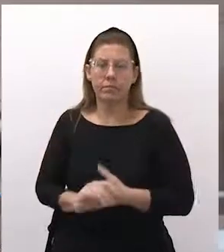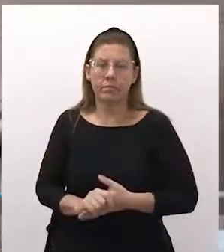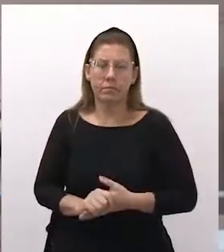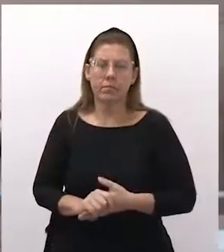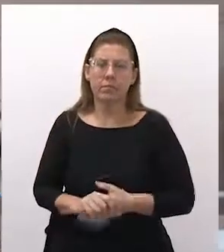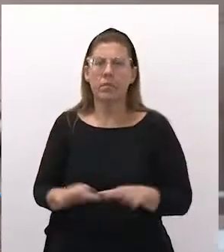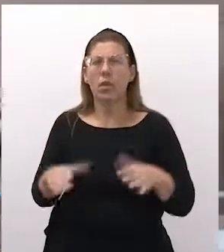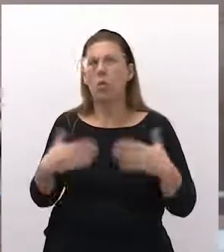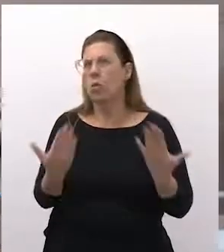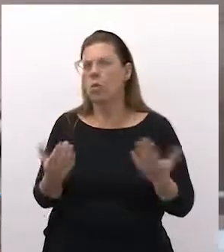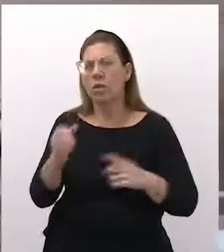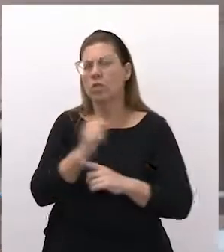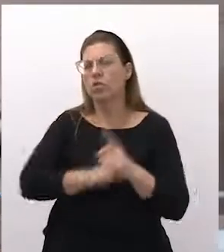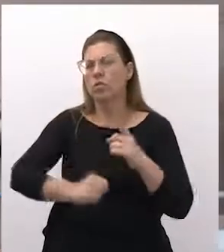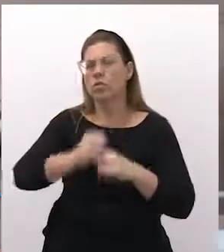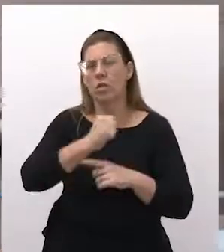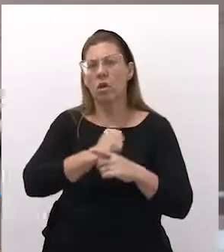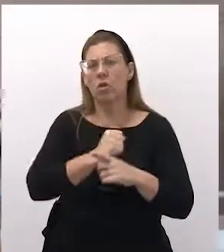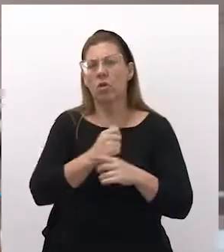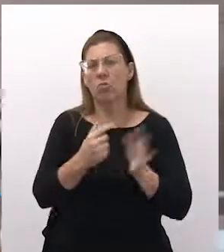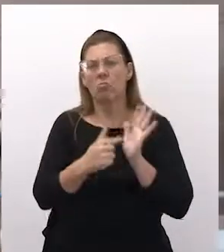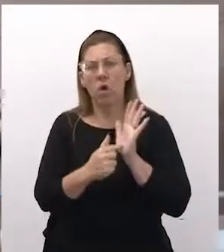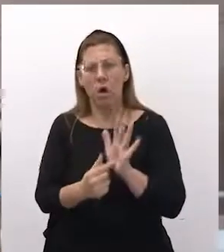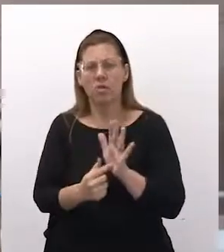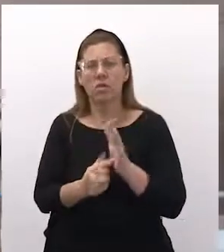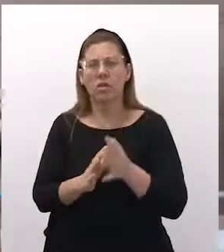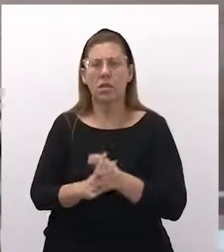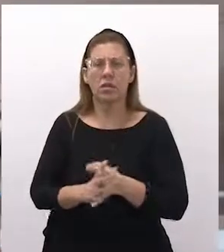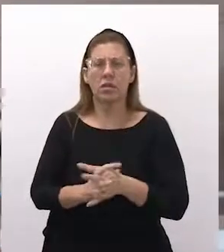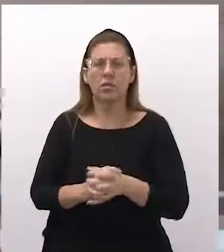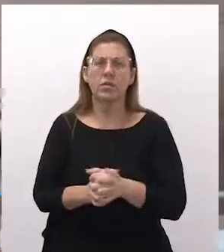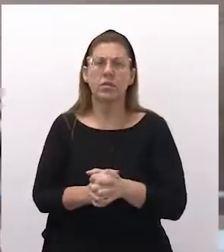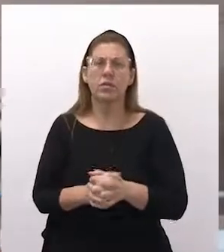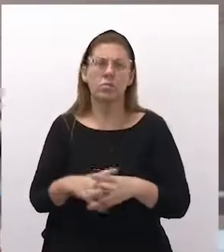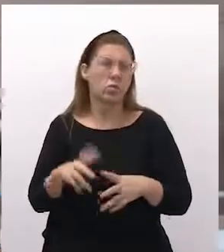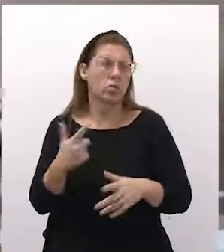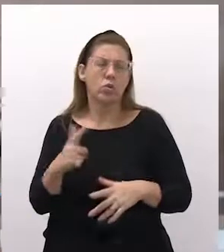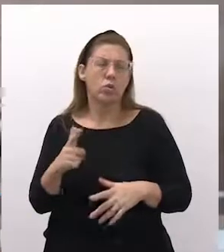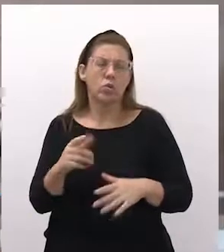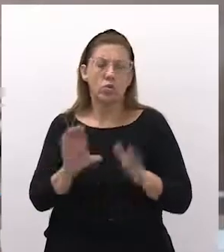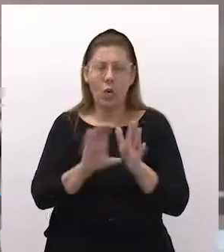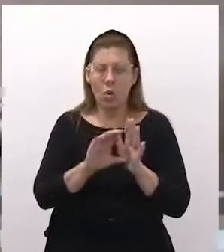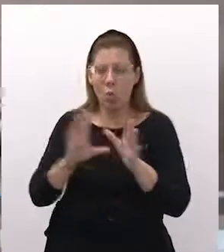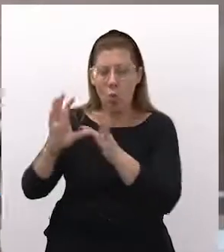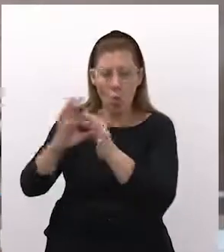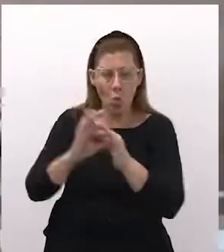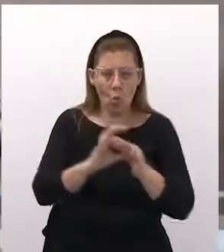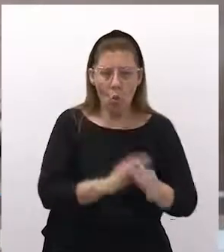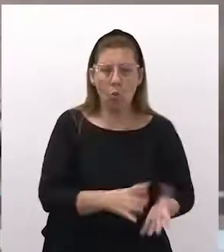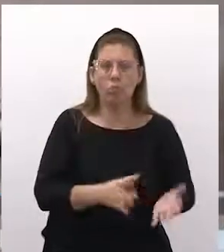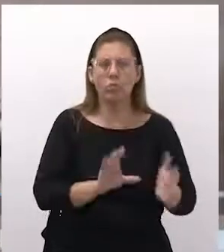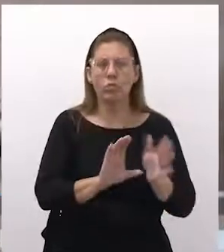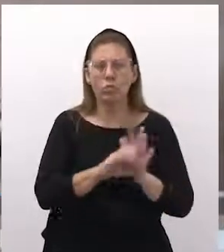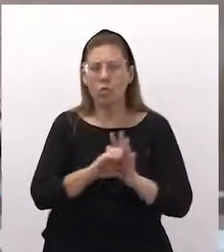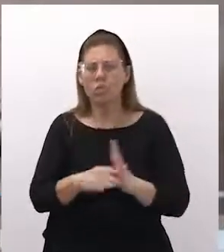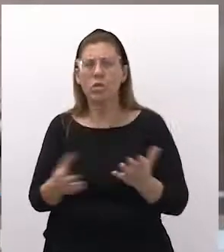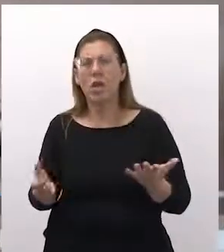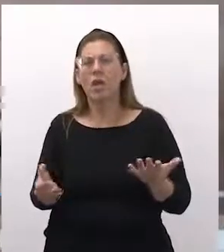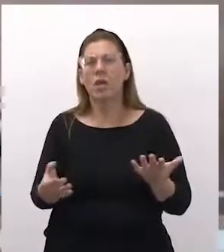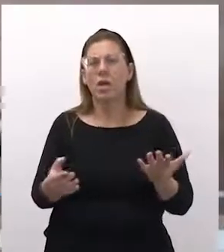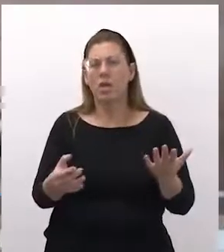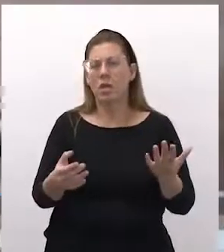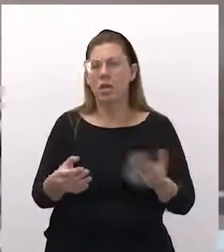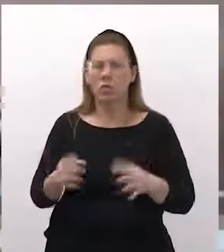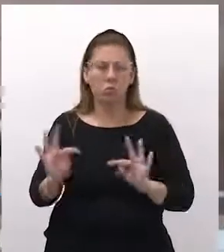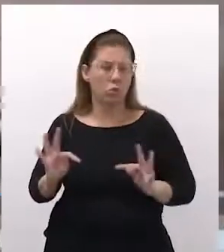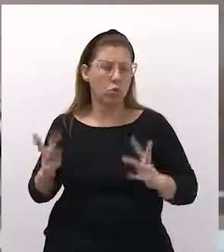o que esse sociólogo, que a sociologia da infância mostra, é que assim, não tem um conceito universal, um marco biológico que se aplique